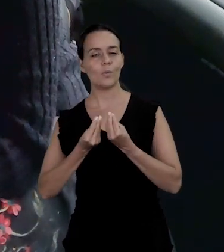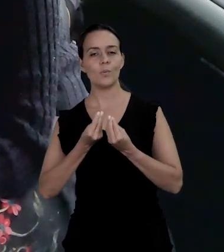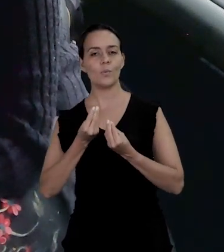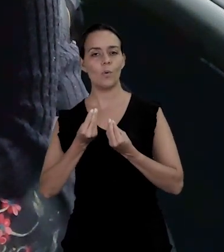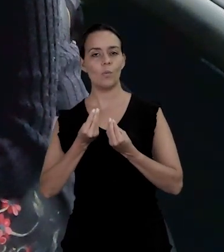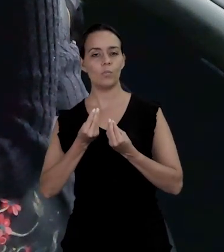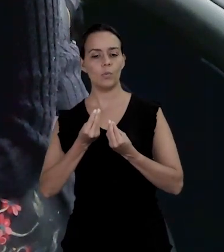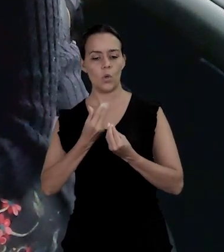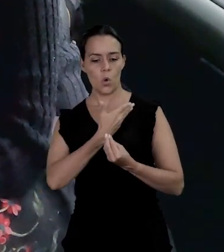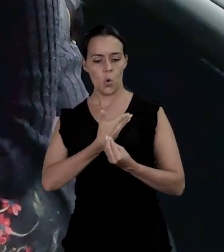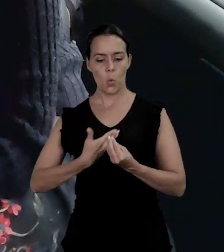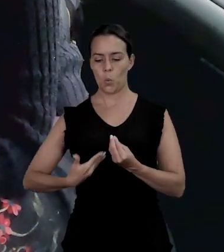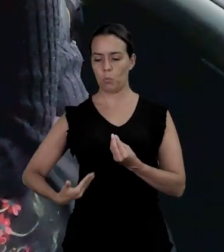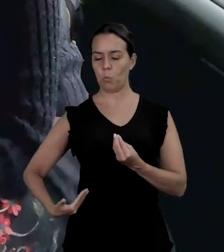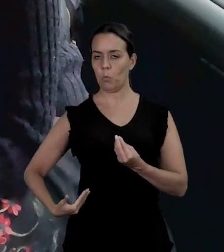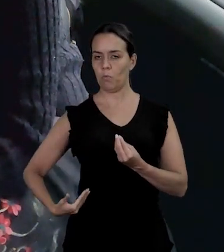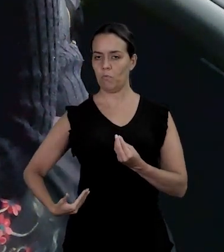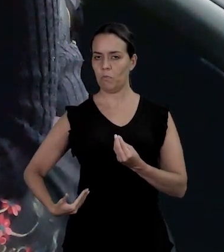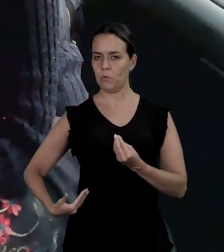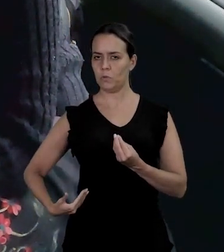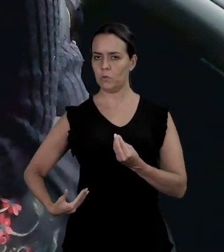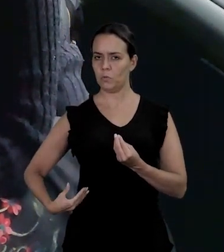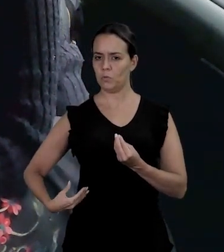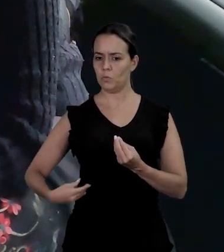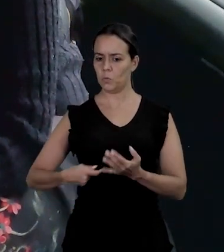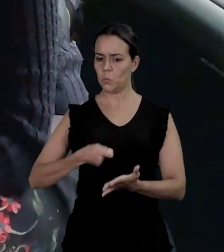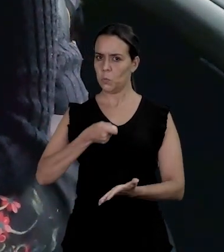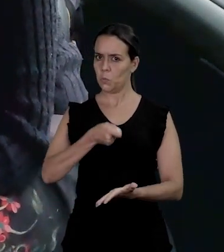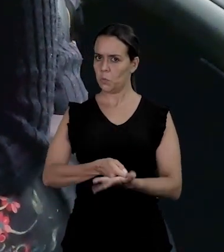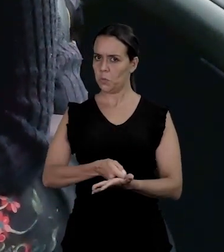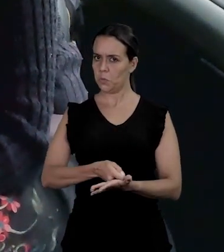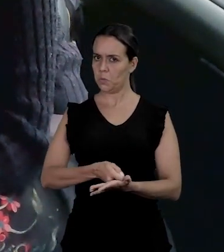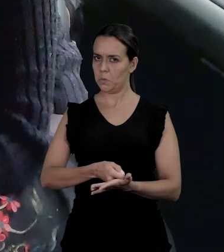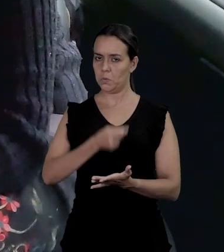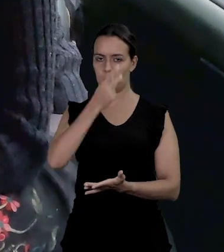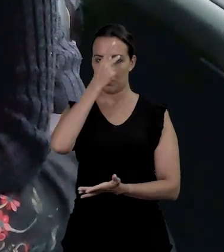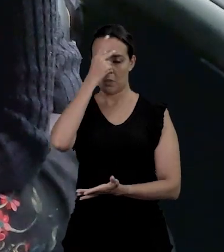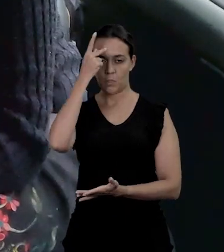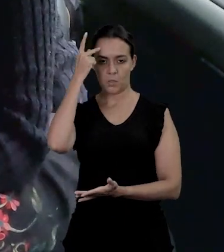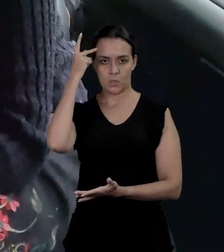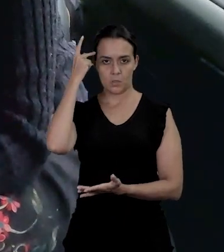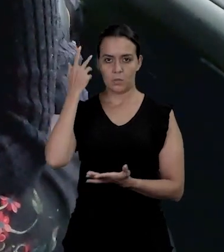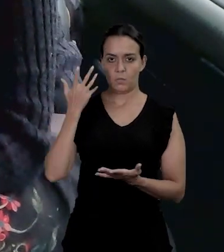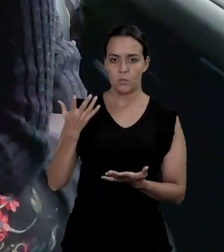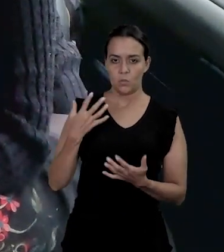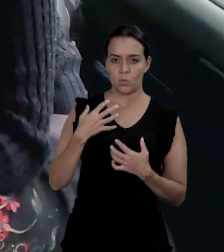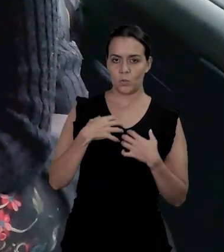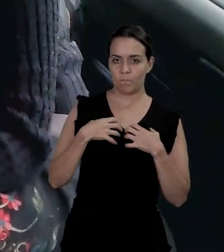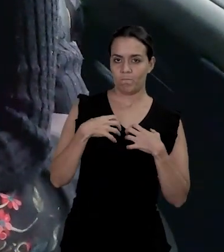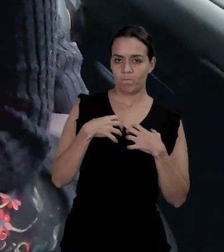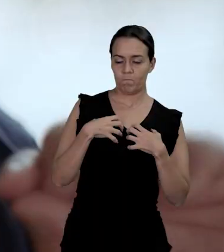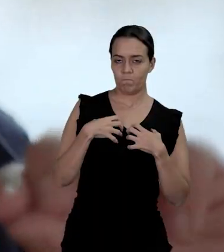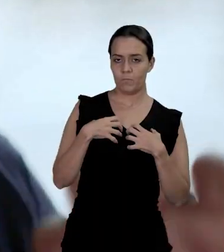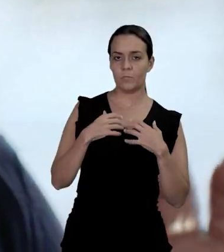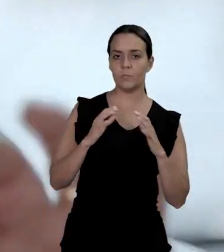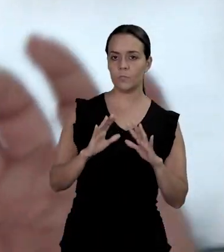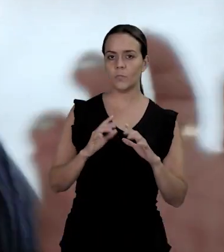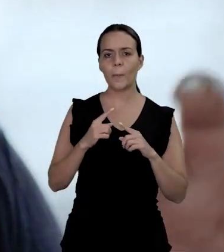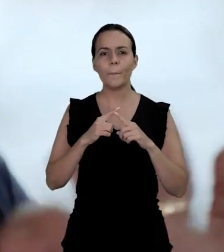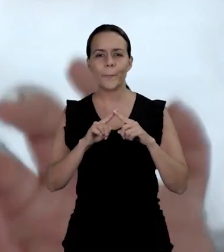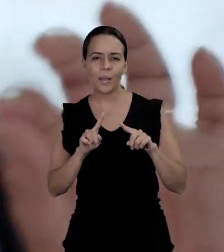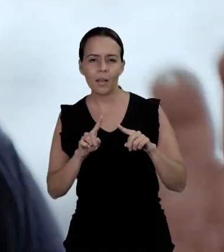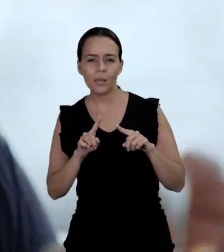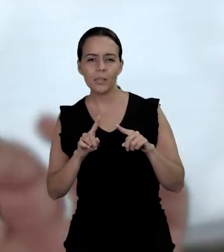de governos totalitários, porque as pessoas se tornariam frágeis e daí por diante. Isso aí foi